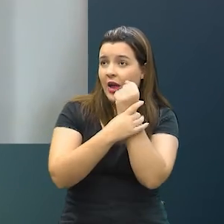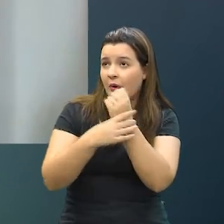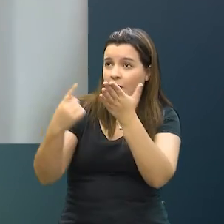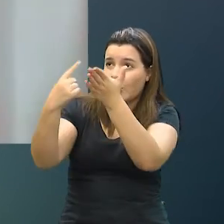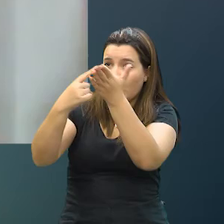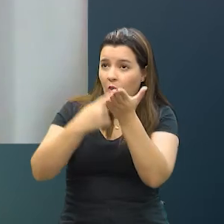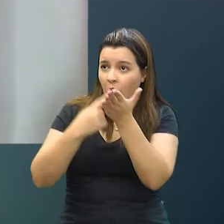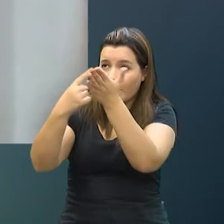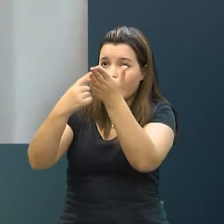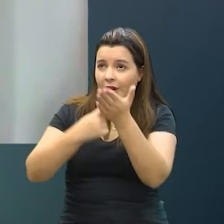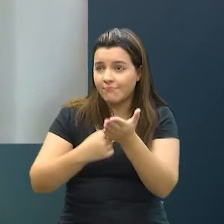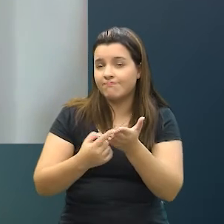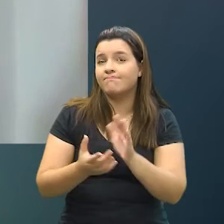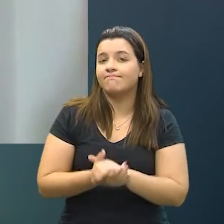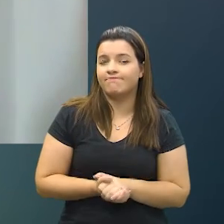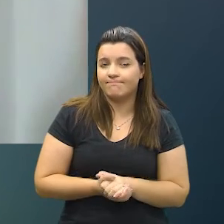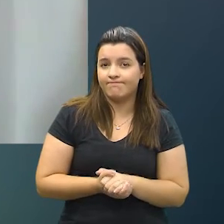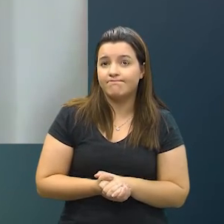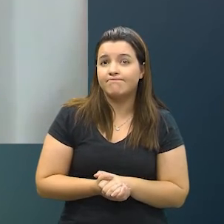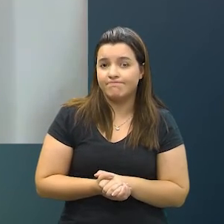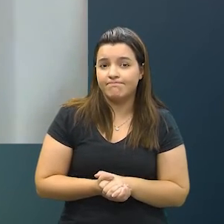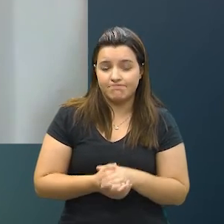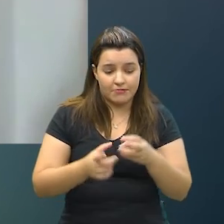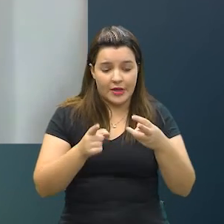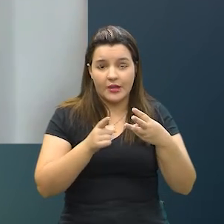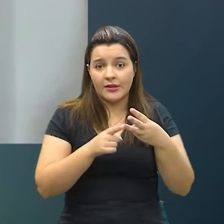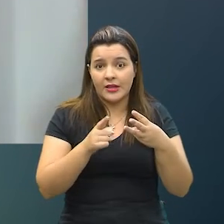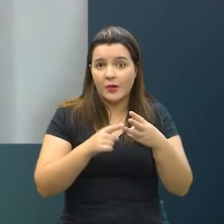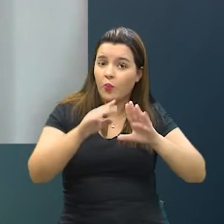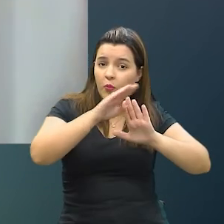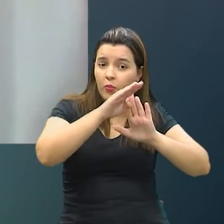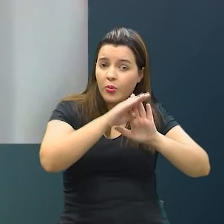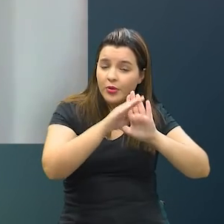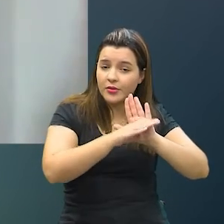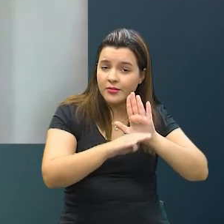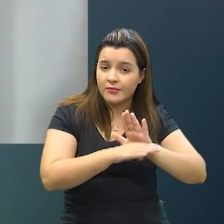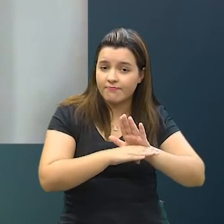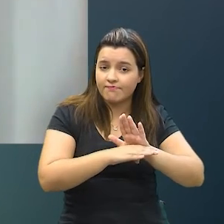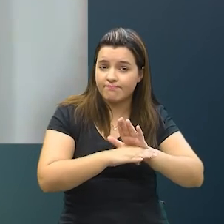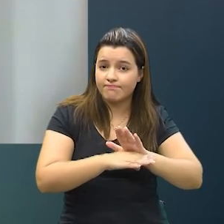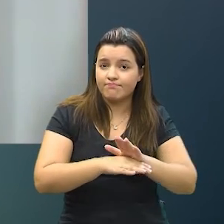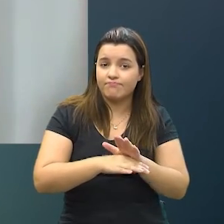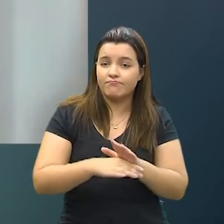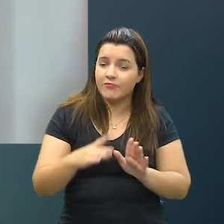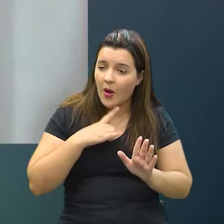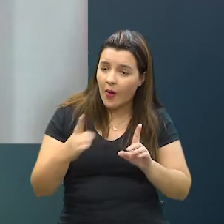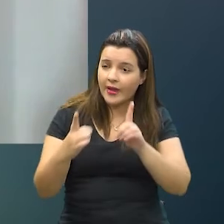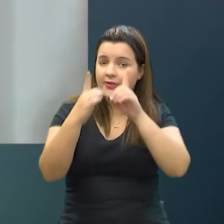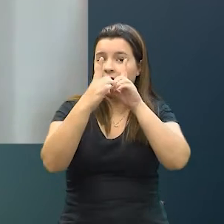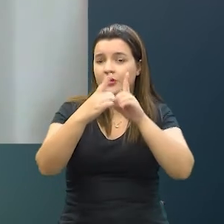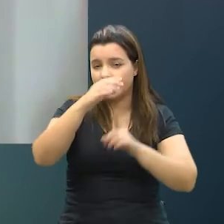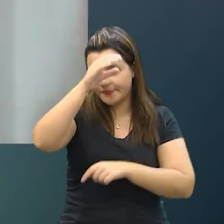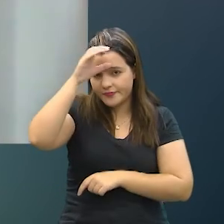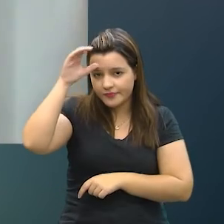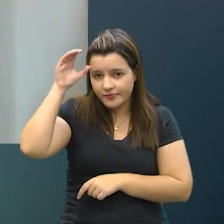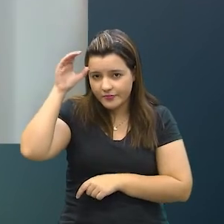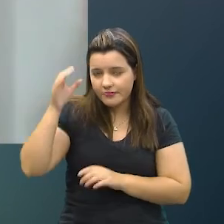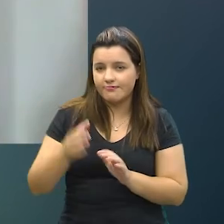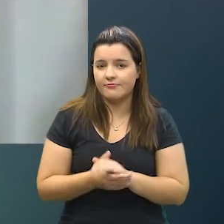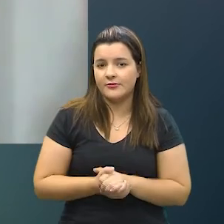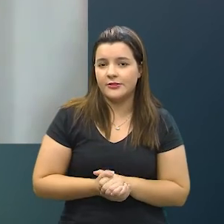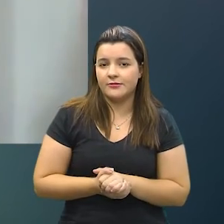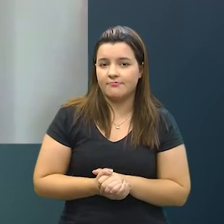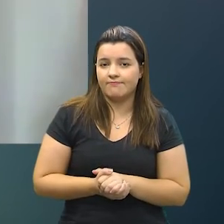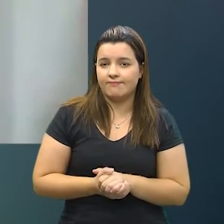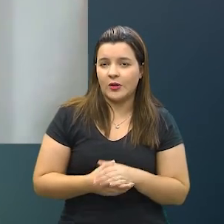né? E principalmente, né, o terceiro ponto dos protocolos, da parte de atendimento para o cliente. Então, como que eu olho para